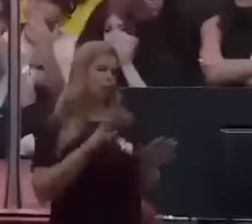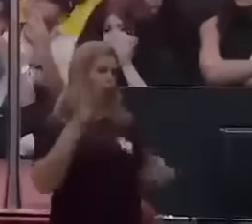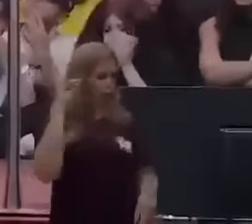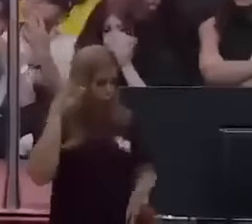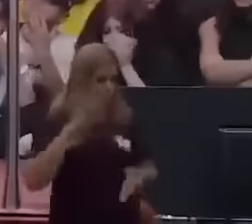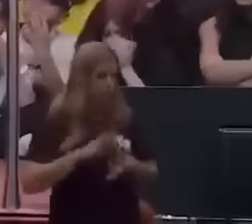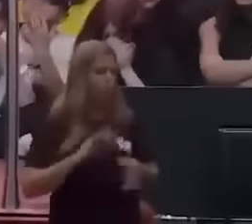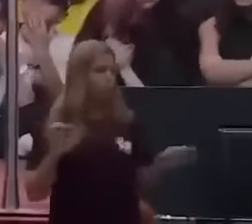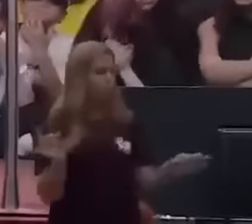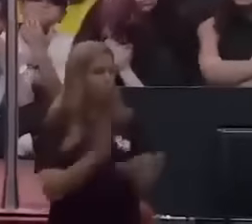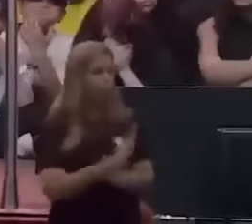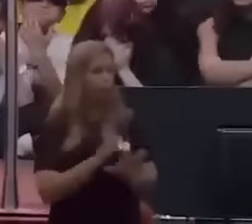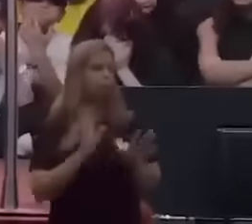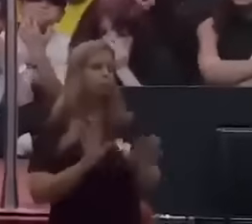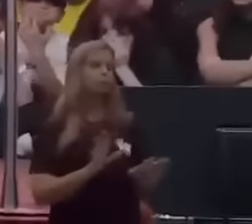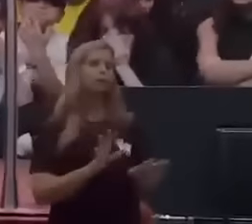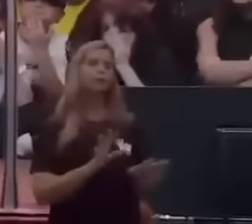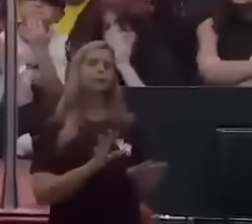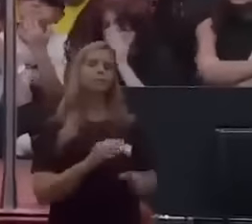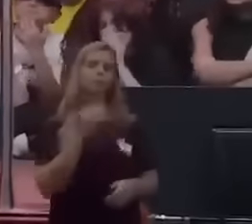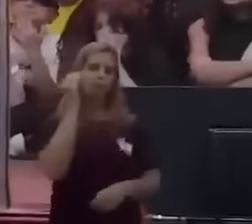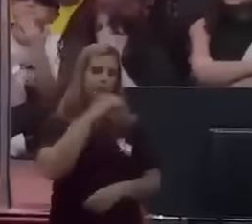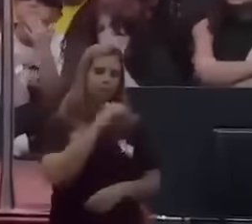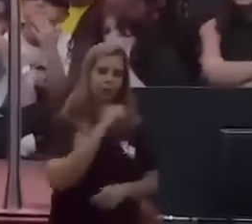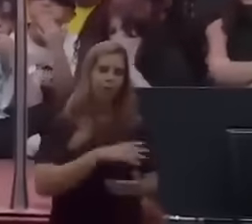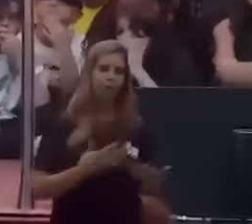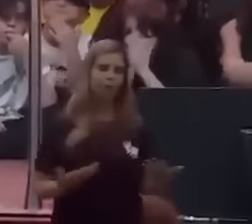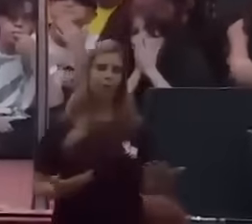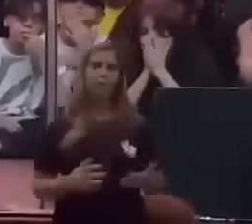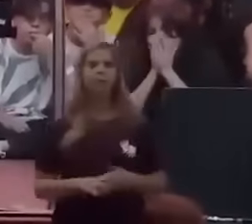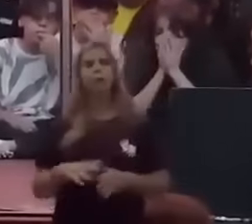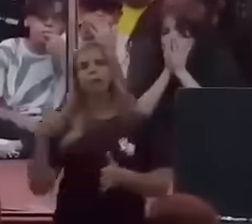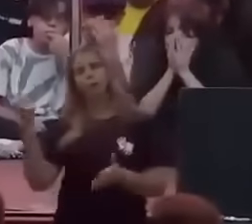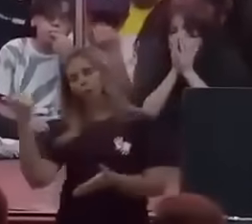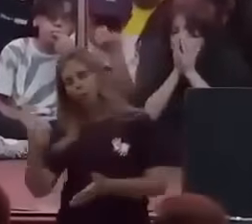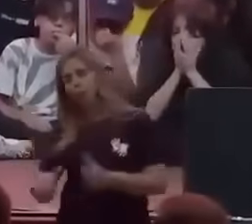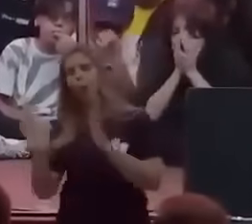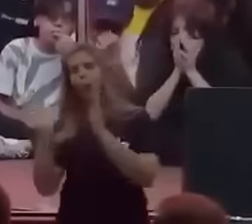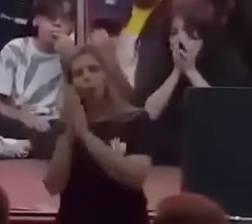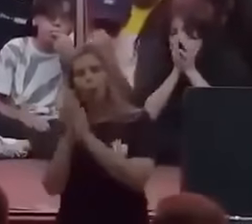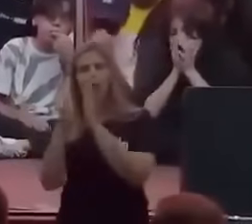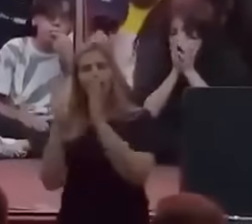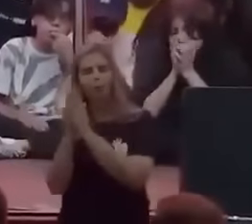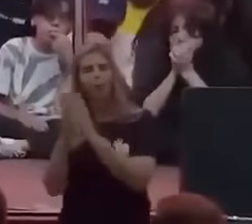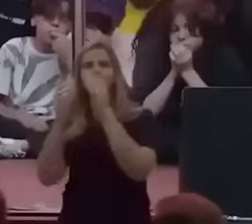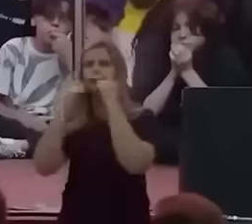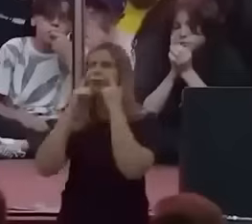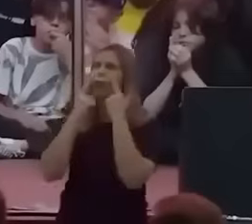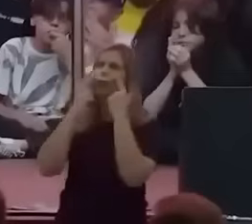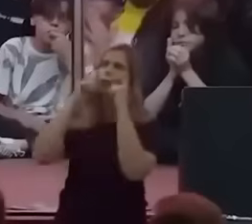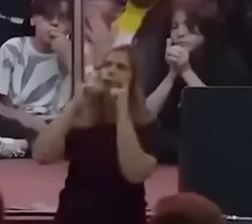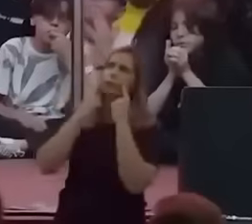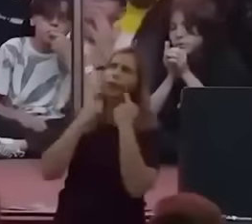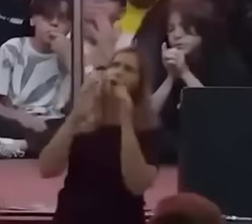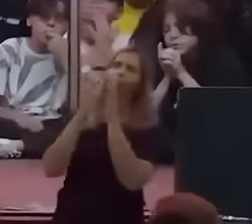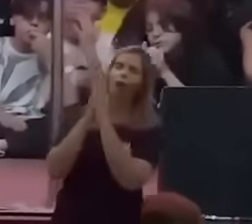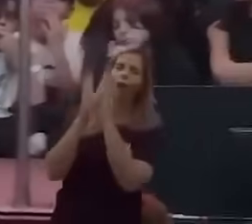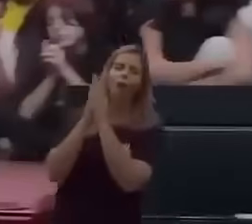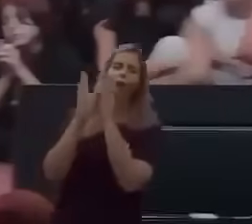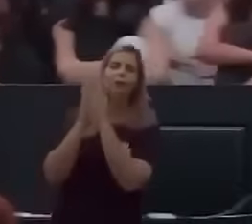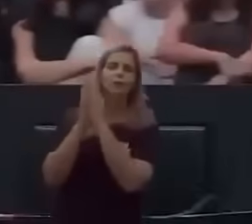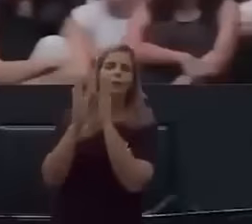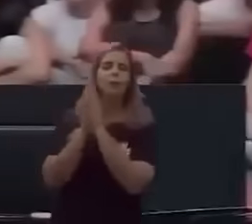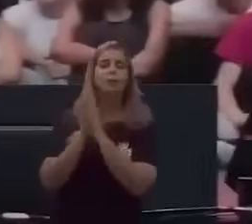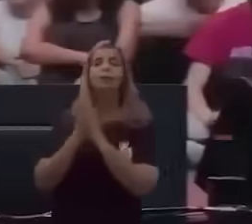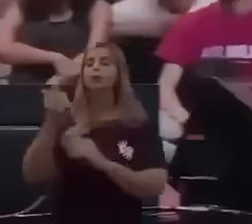fraca. Jesus volta para o segundo round de oração, e ele ora e chora, e ele ora e chora, e ele ora e chora, e ele